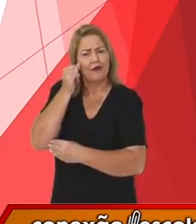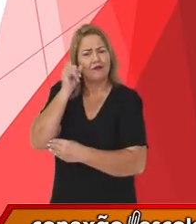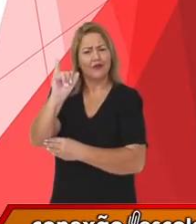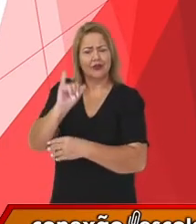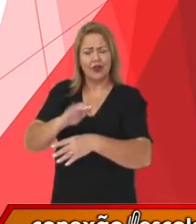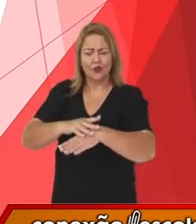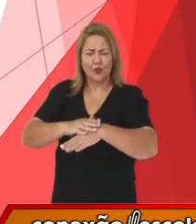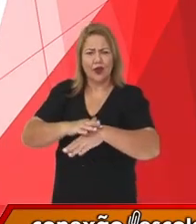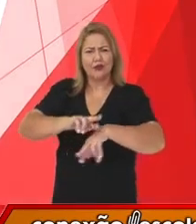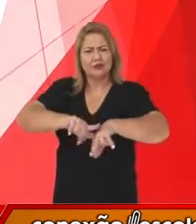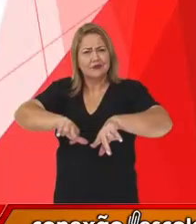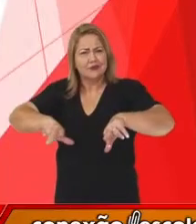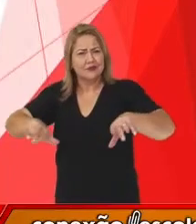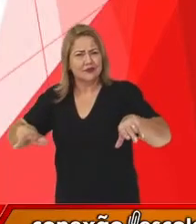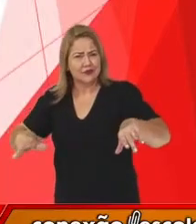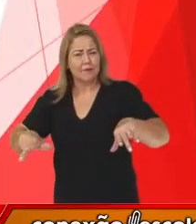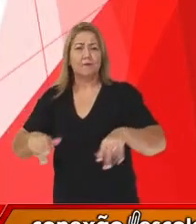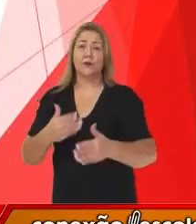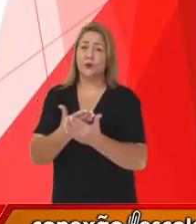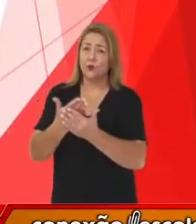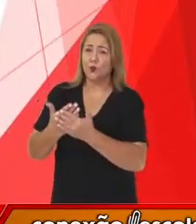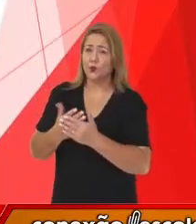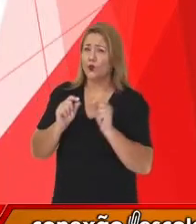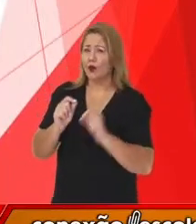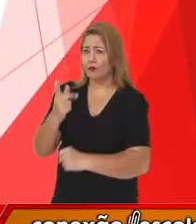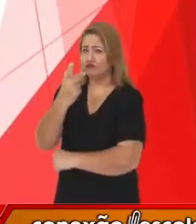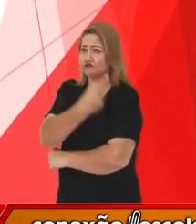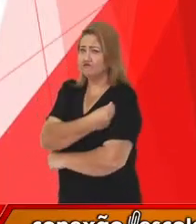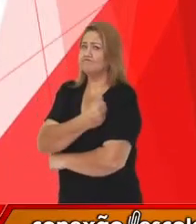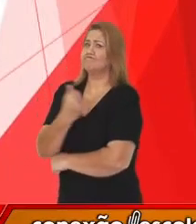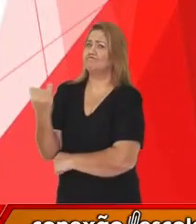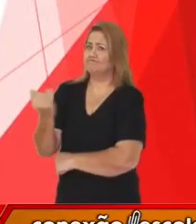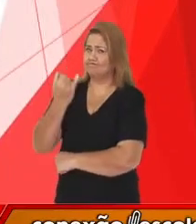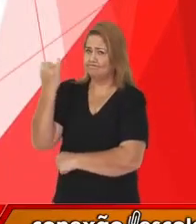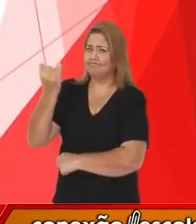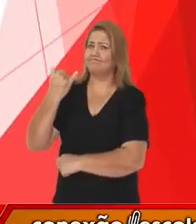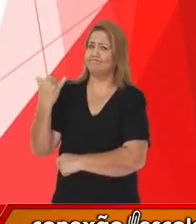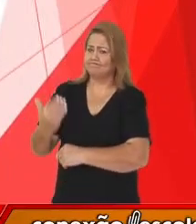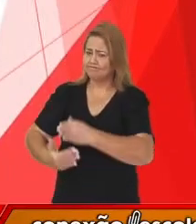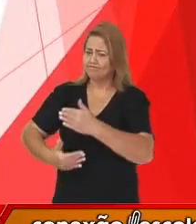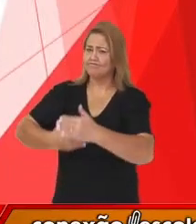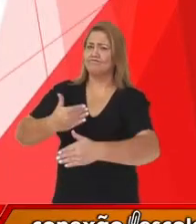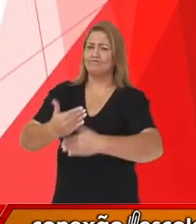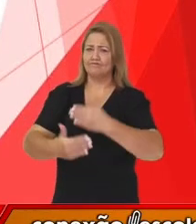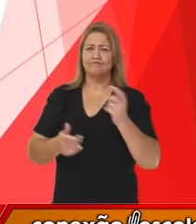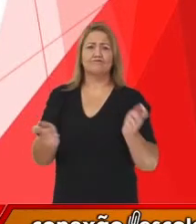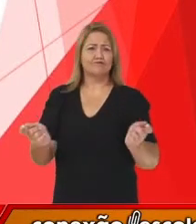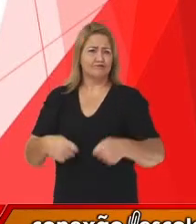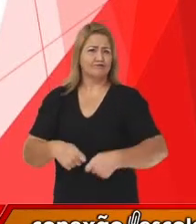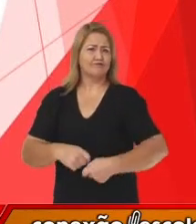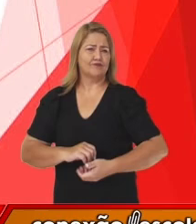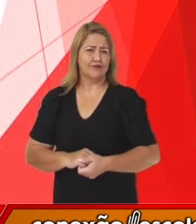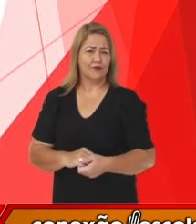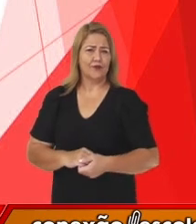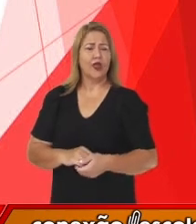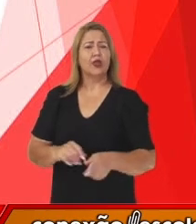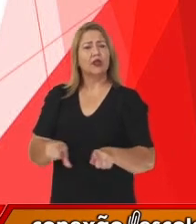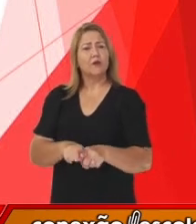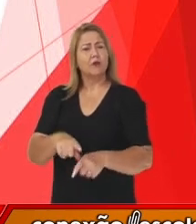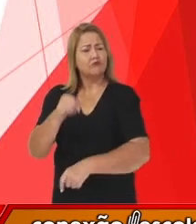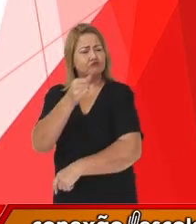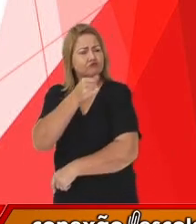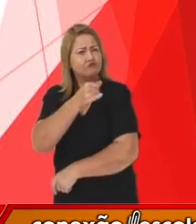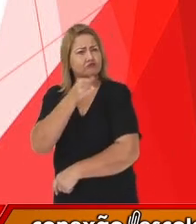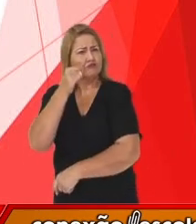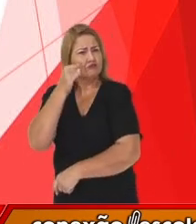certas doenças, estudamos que a vacina é muito importante nesse processo, que o processo de imunização é